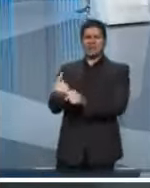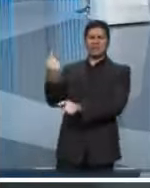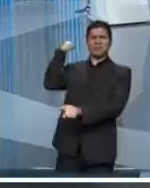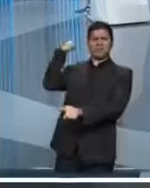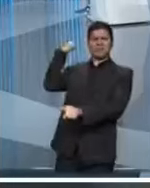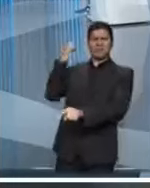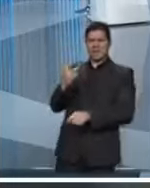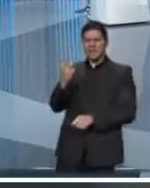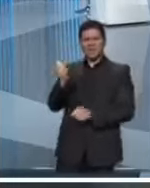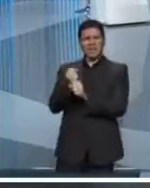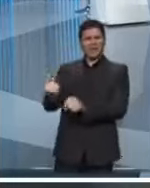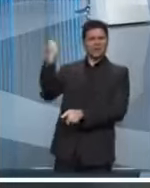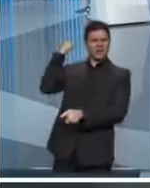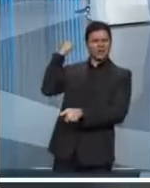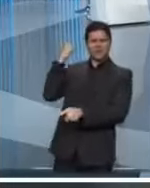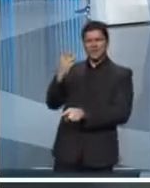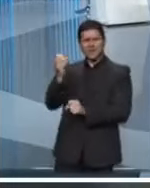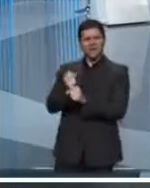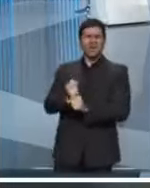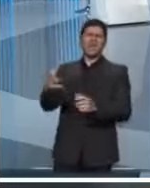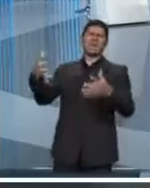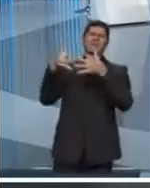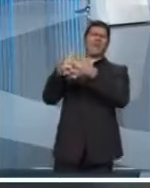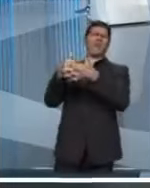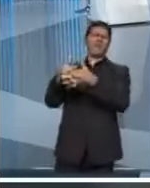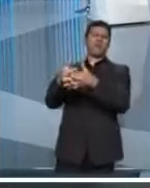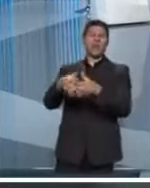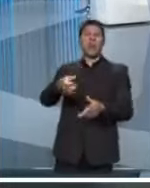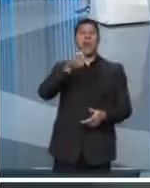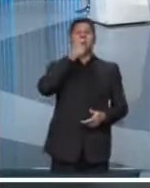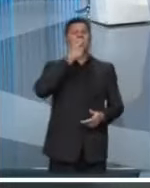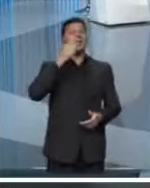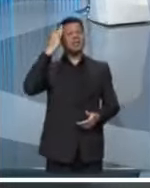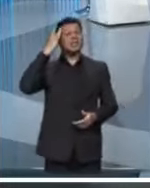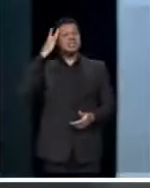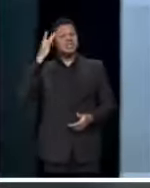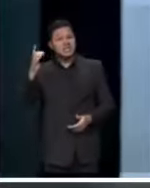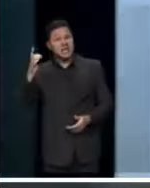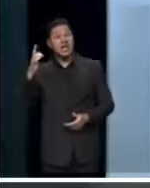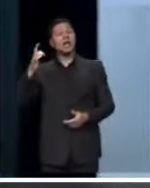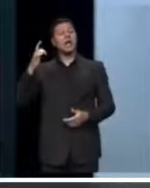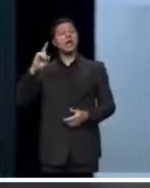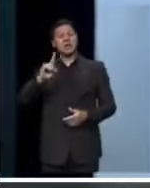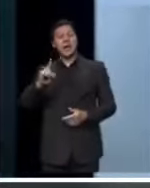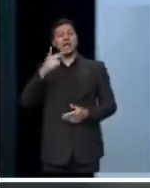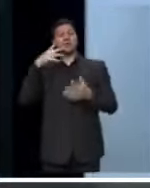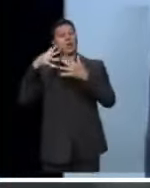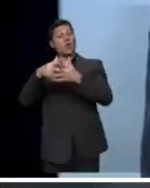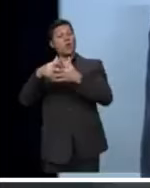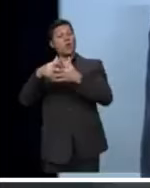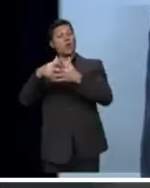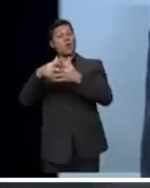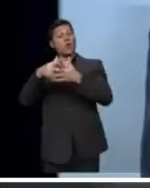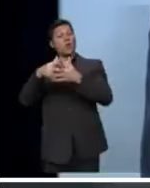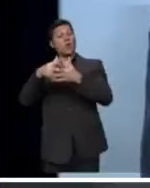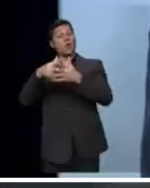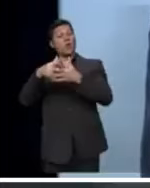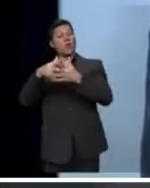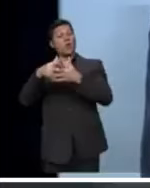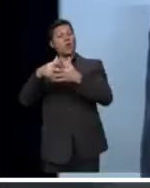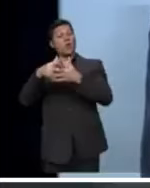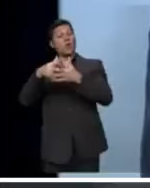ou não? 30 anos atrás. Não importa, falou isso ou não? Não confunda pílula do dia seguinte. Falou isso ou não? Não confunda, você está pegando... Quem